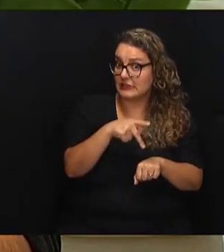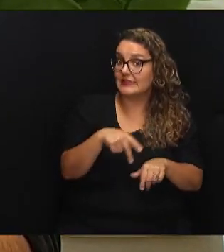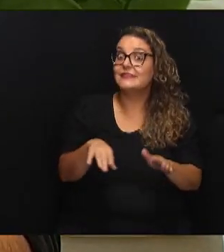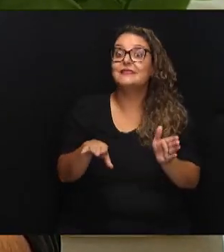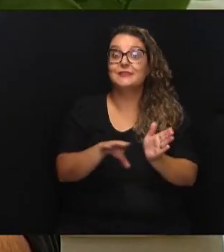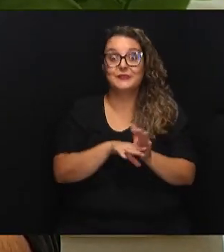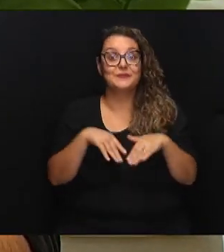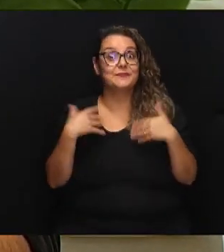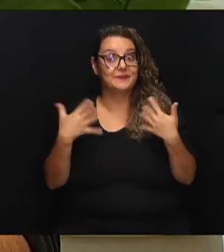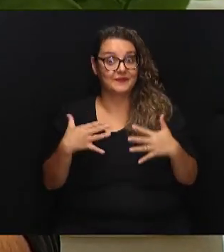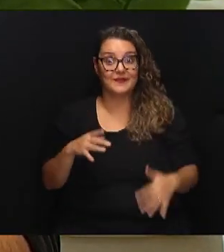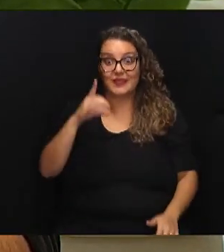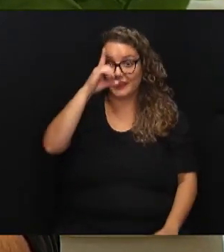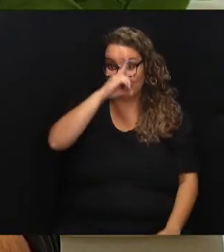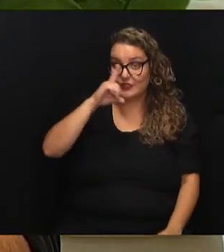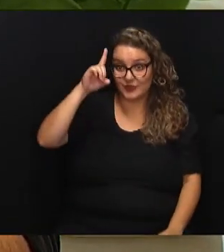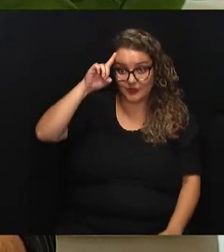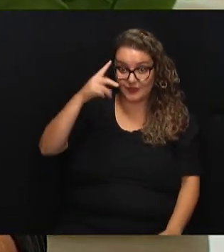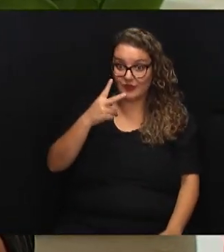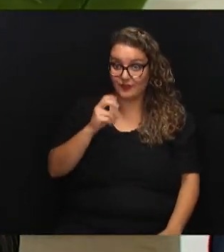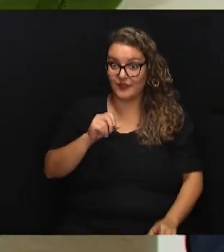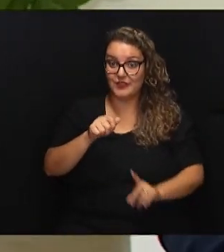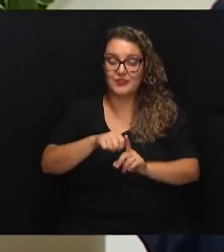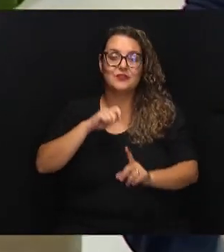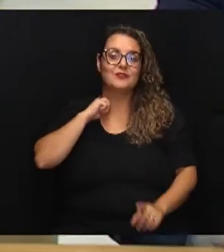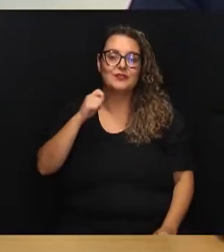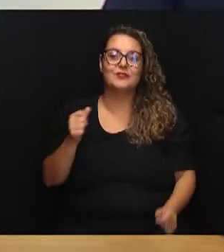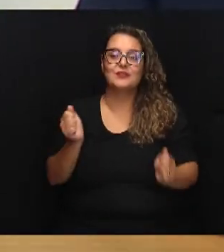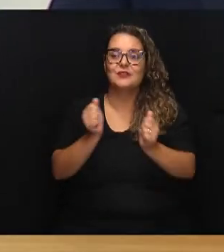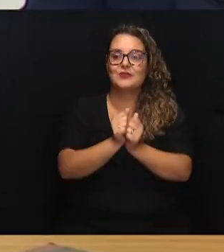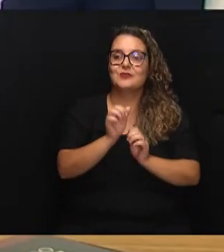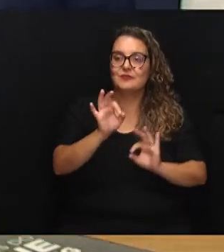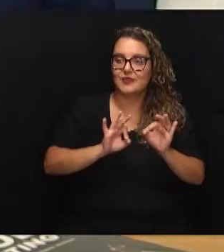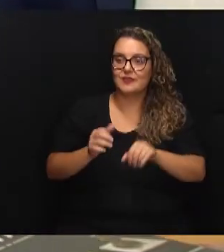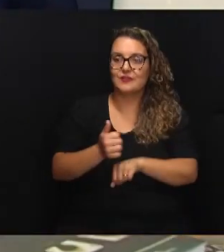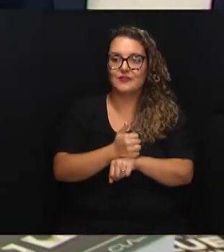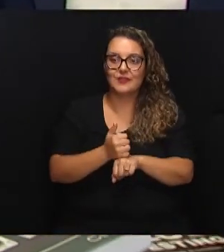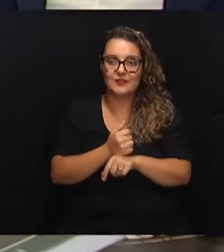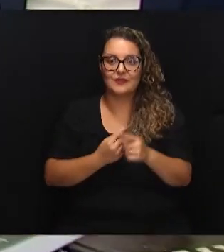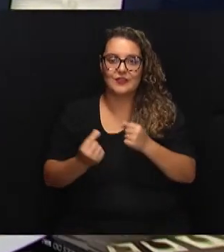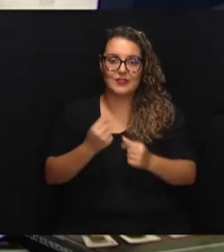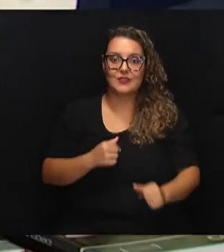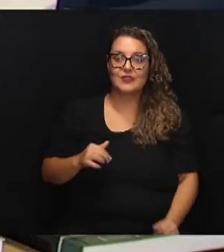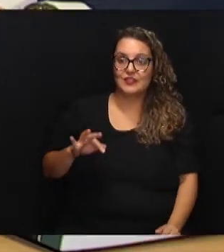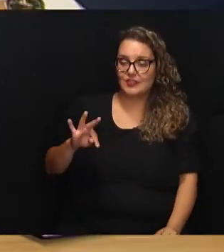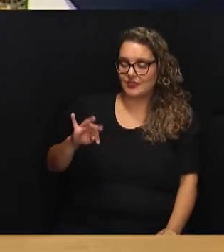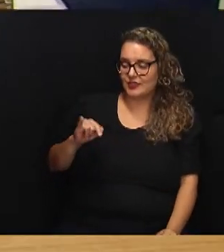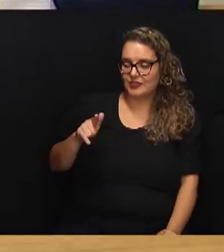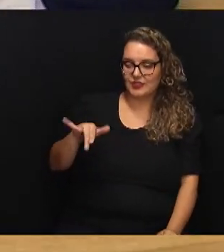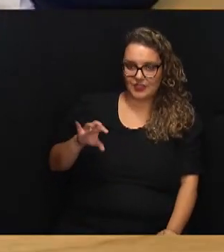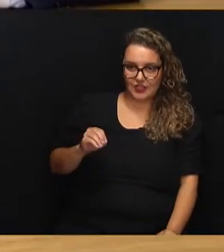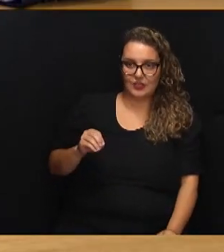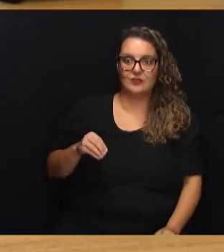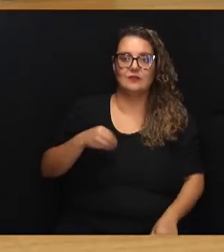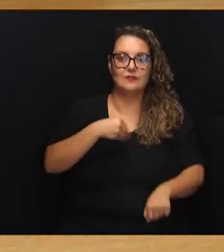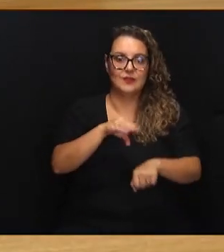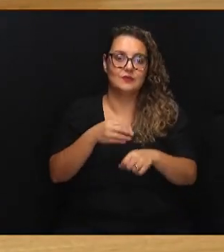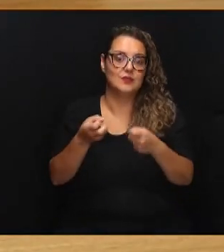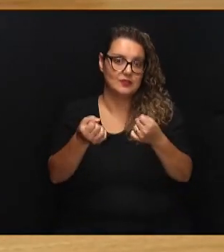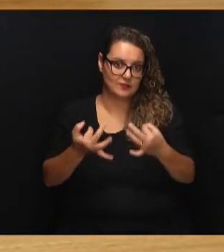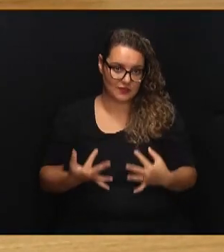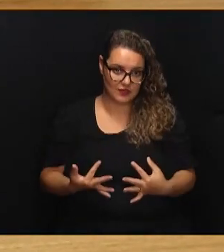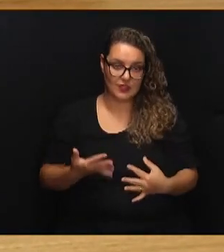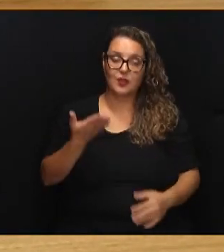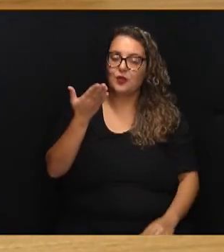vai ser no domingo, dia 20 de abril. Por isso eu estou aqui com o planejador financeiro Thiago Maran, que vai trazer dicas e orientações